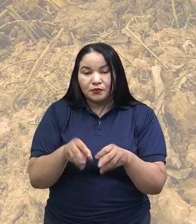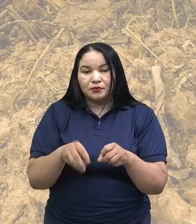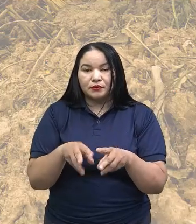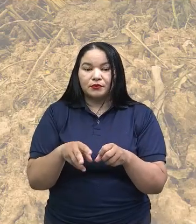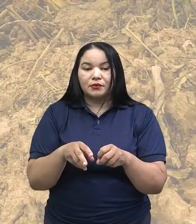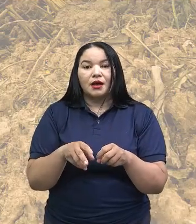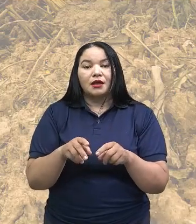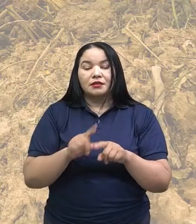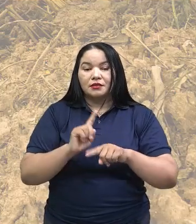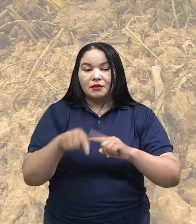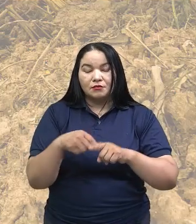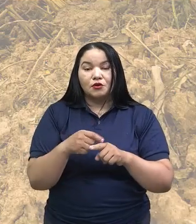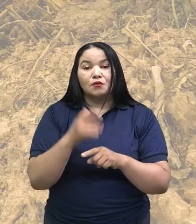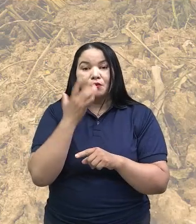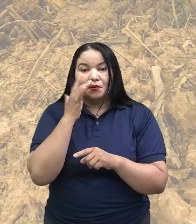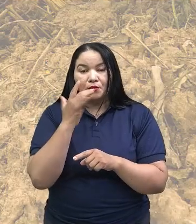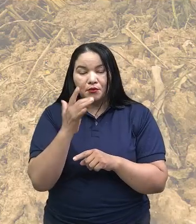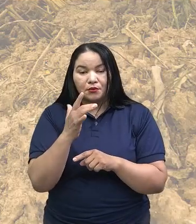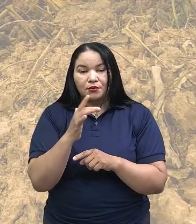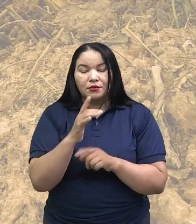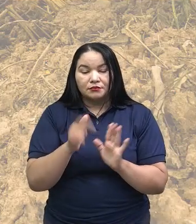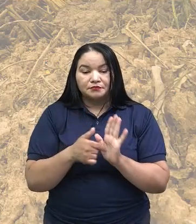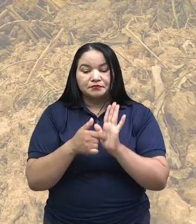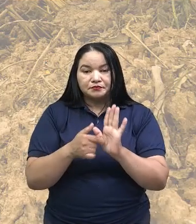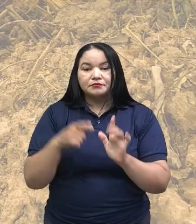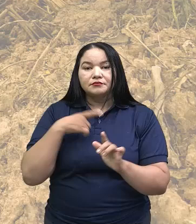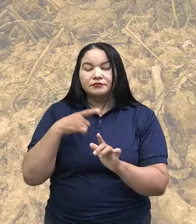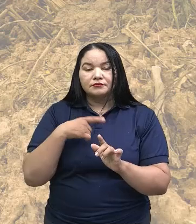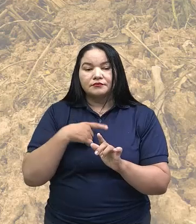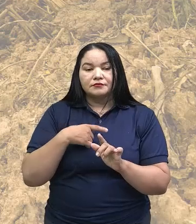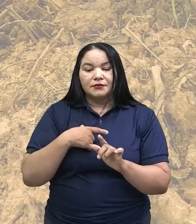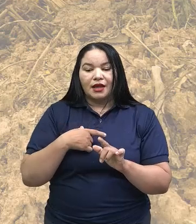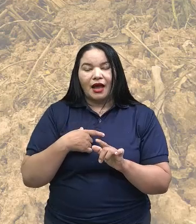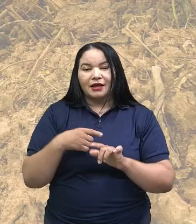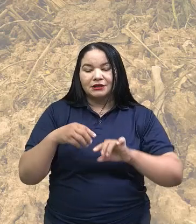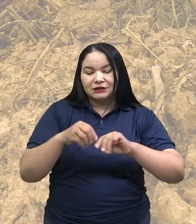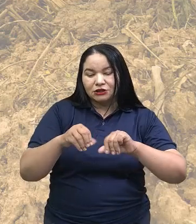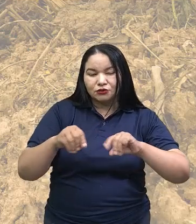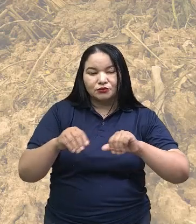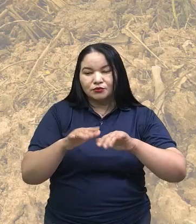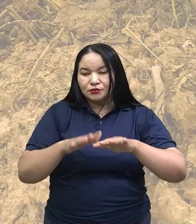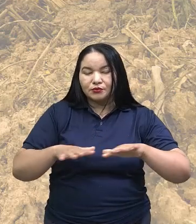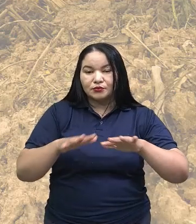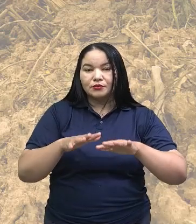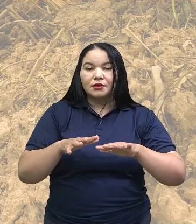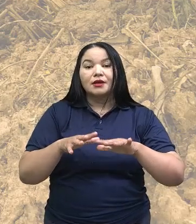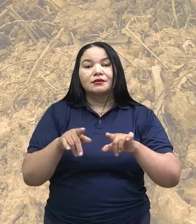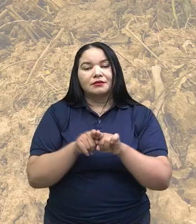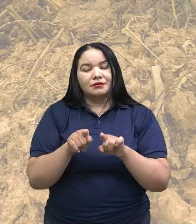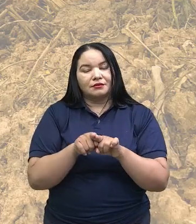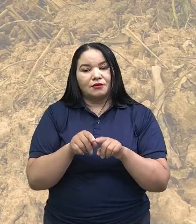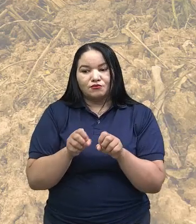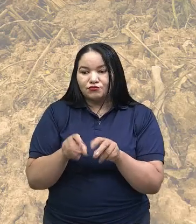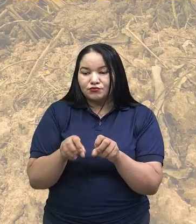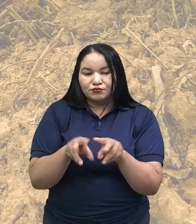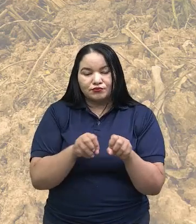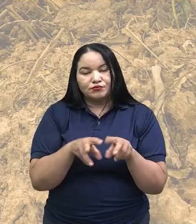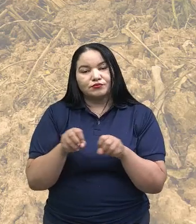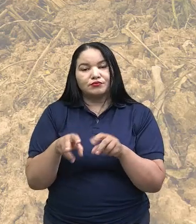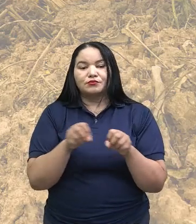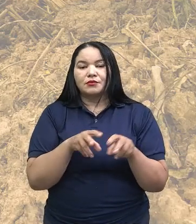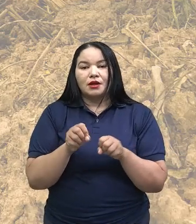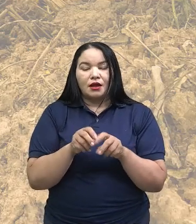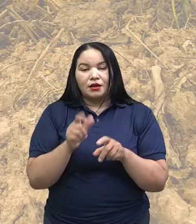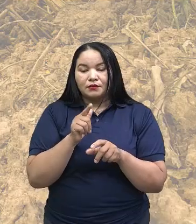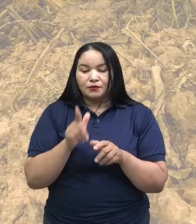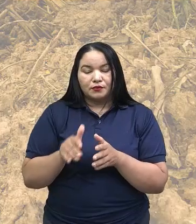ouro, quando ele se apresenta numa determinada região, ele nunca está sozinho, ele sempre tem contaminantes, né? E aí o mercúrio ali